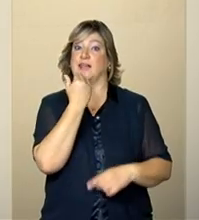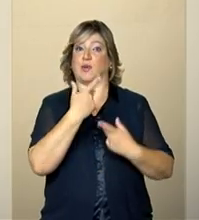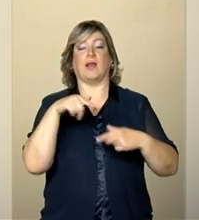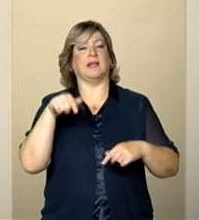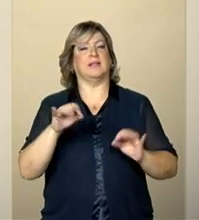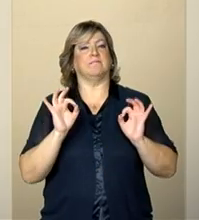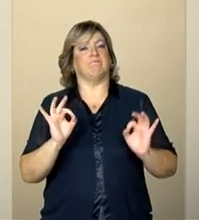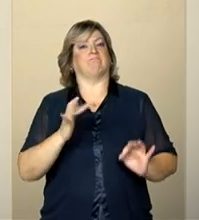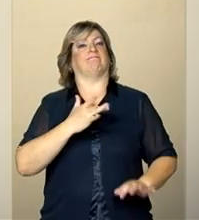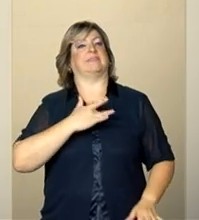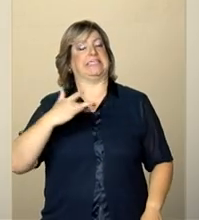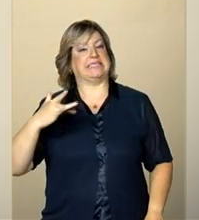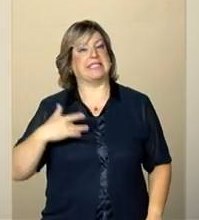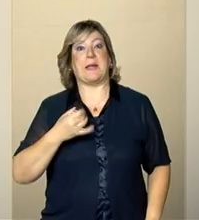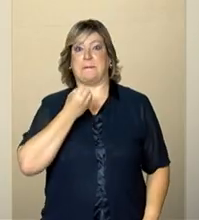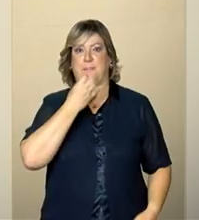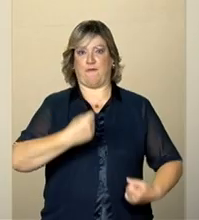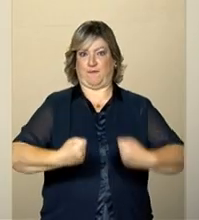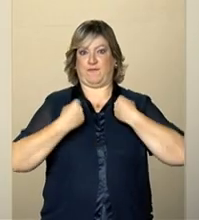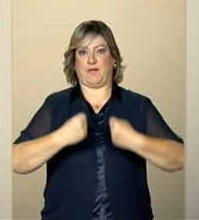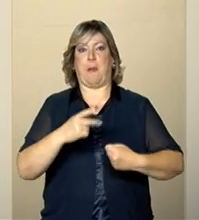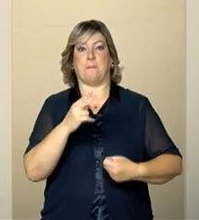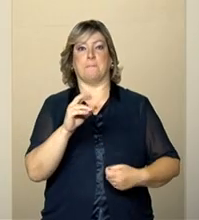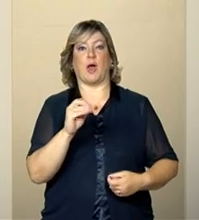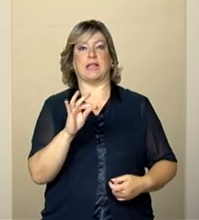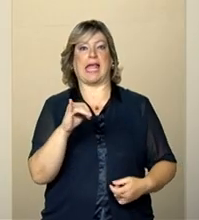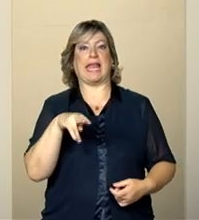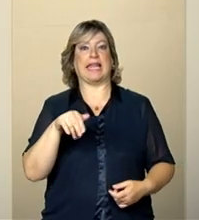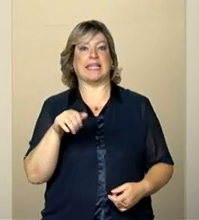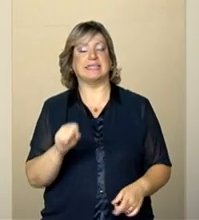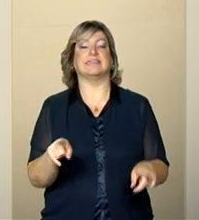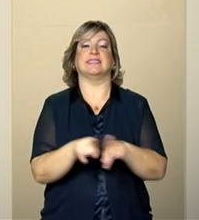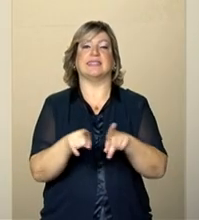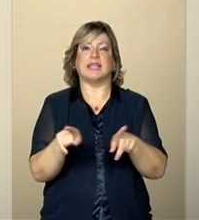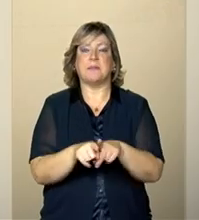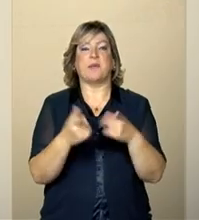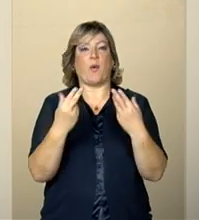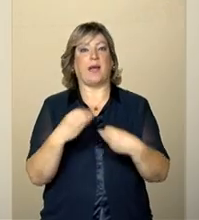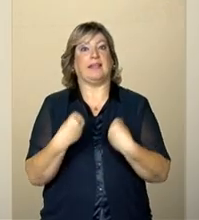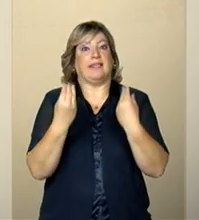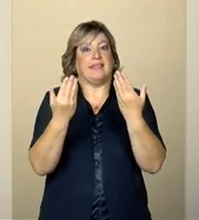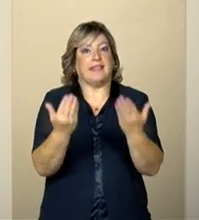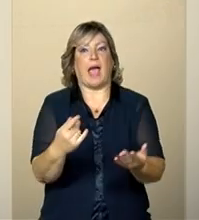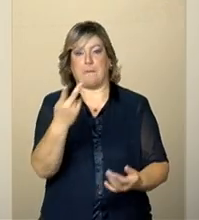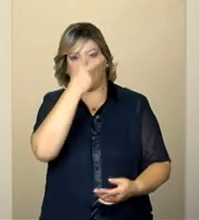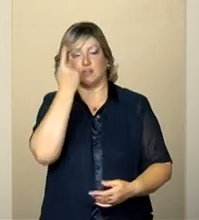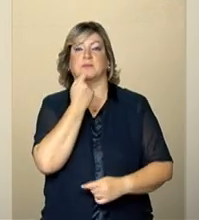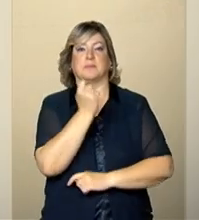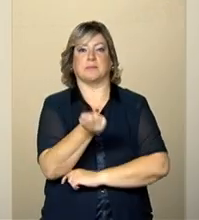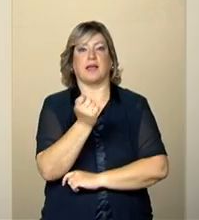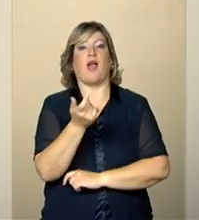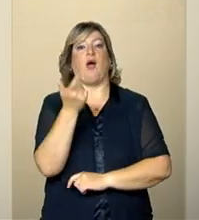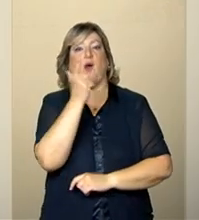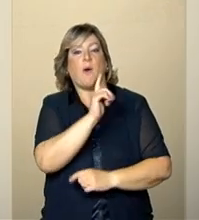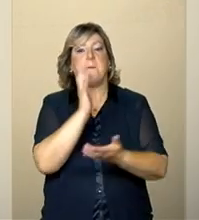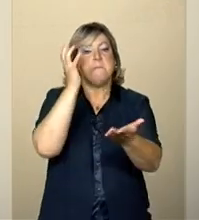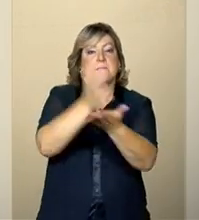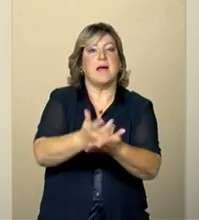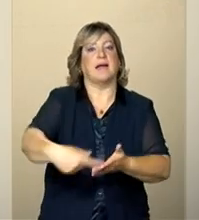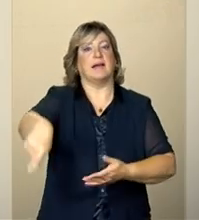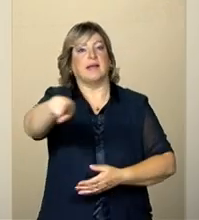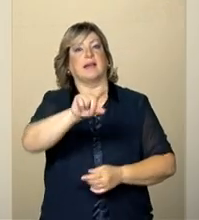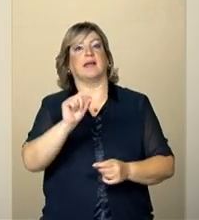produto saudável e rico em proteínas e ao mesmo tempo garantir ao aquicultor a venda de parte da sua